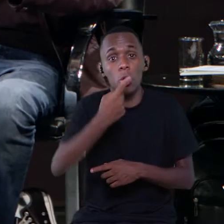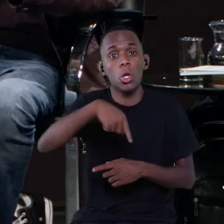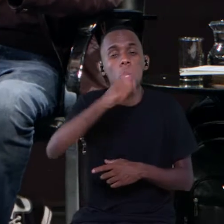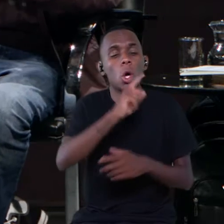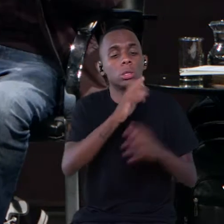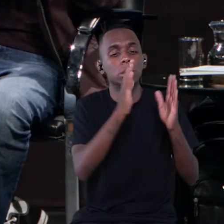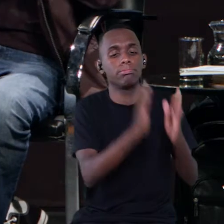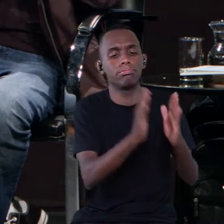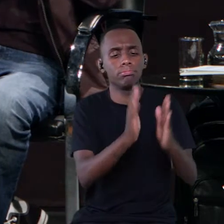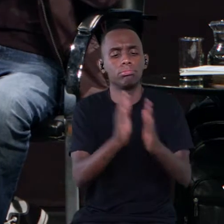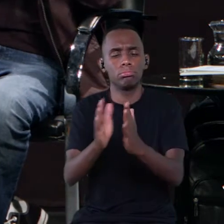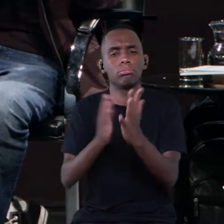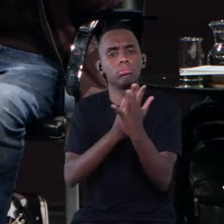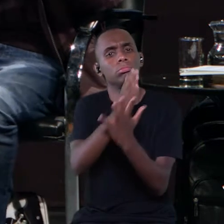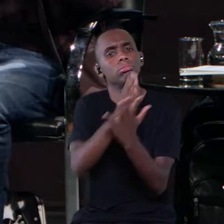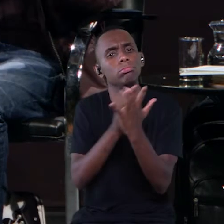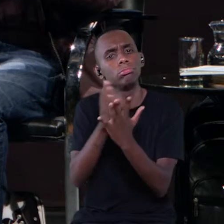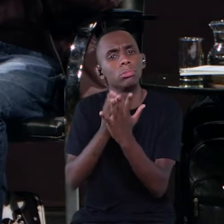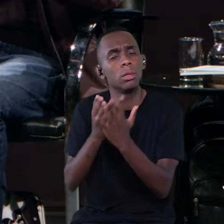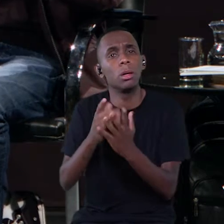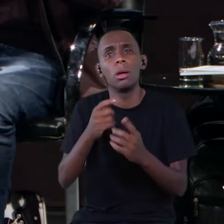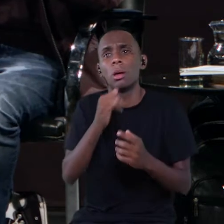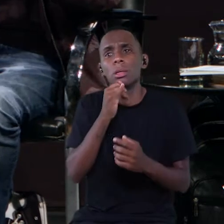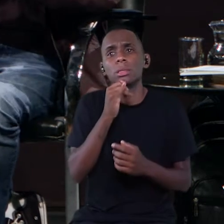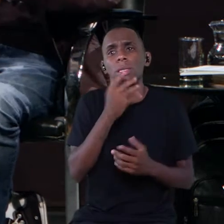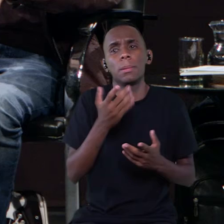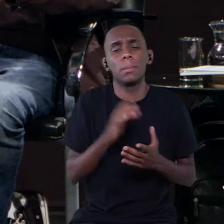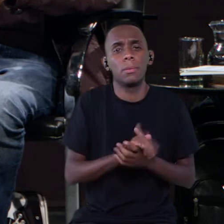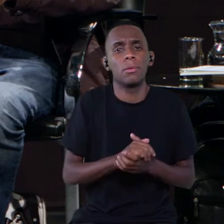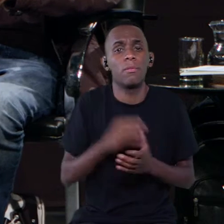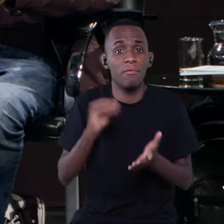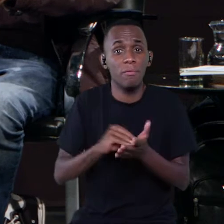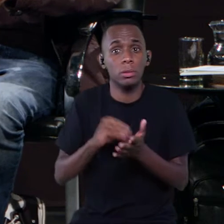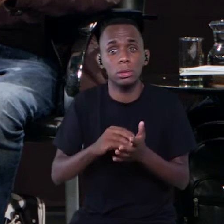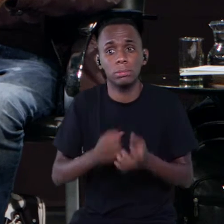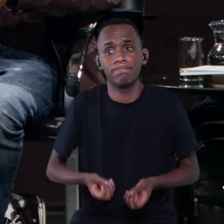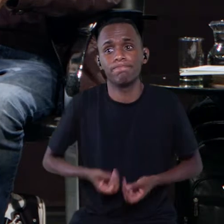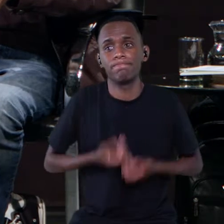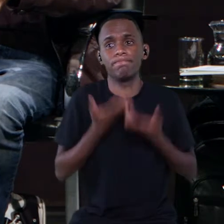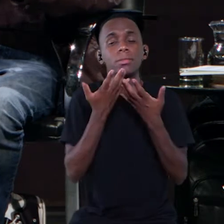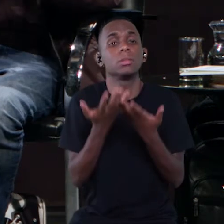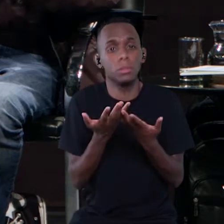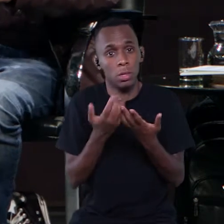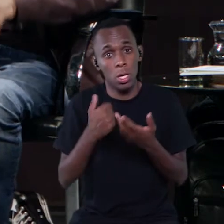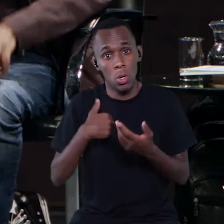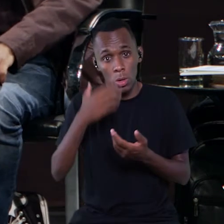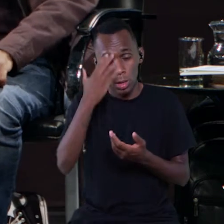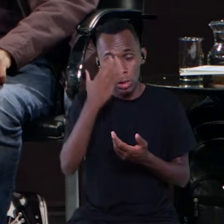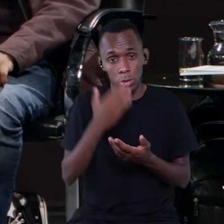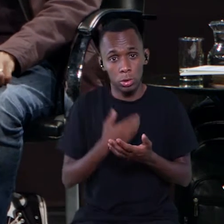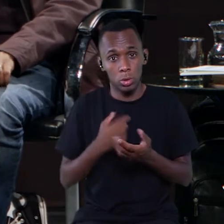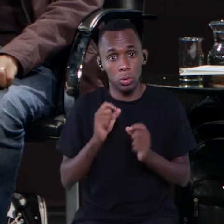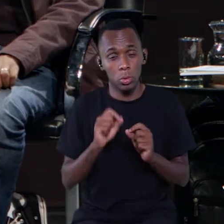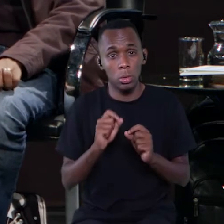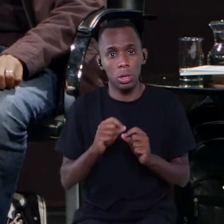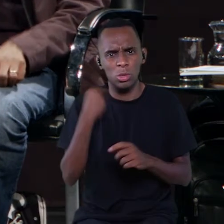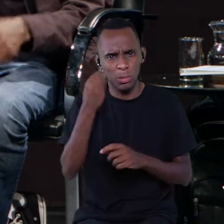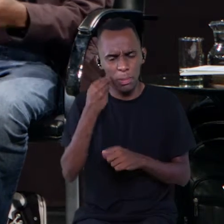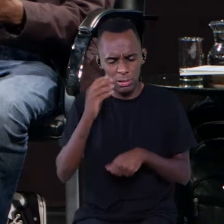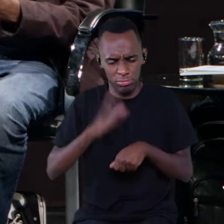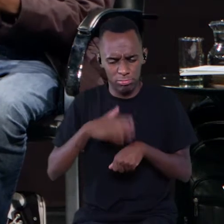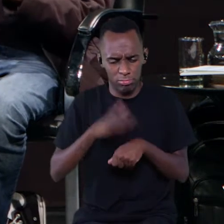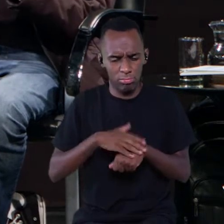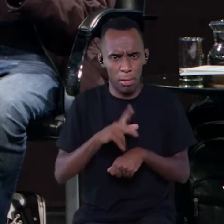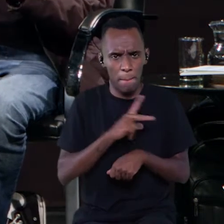somos muito fragmentários. A gente não tem tempo, às vezes, de dar vazão e voz a todos esses sujeitos. E eu acho que o que eu tenho feito não é uma experiência pessoal, é